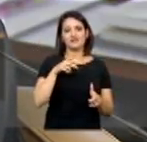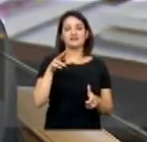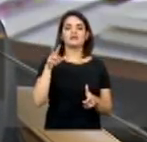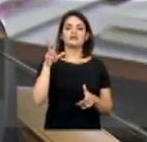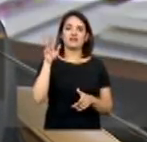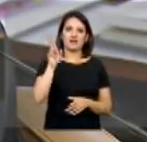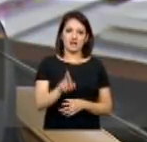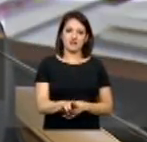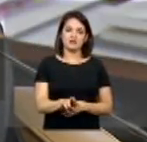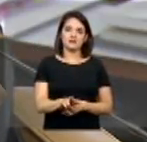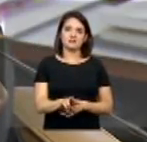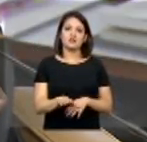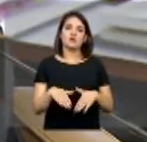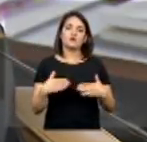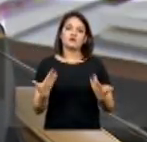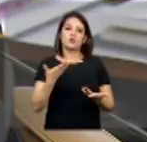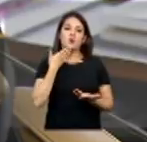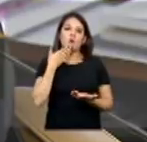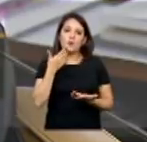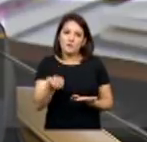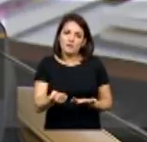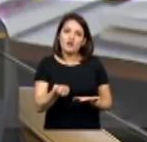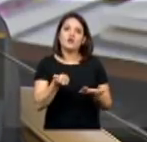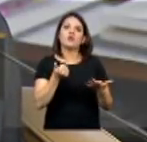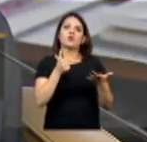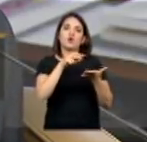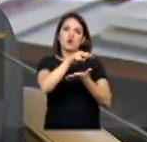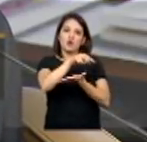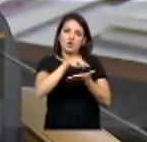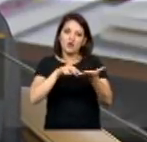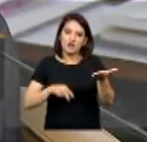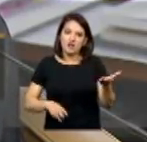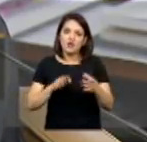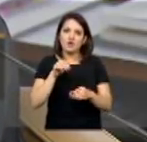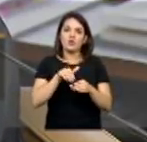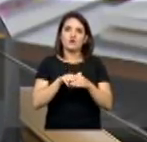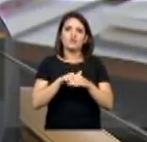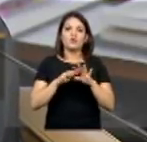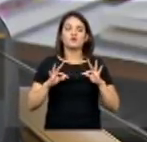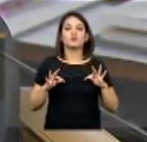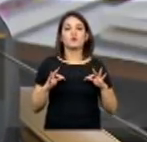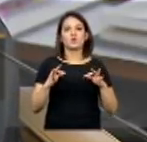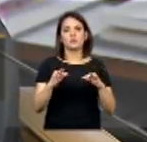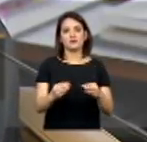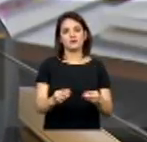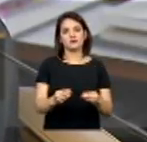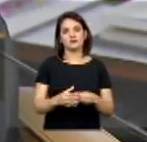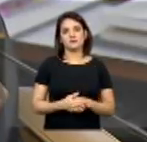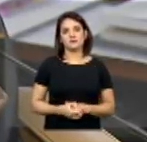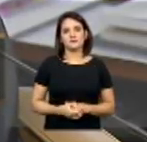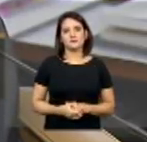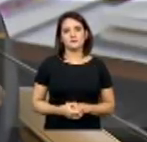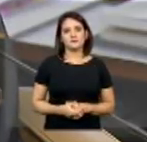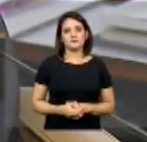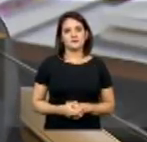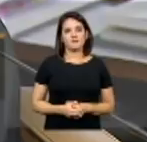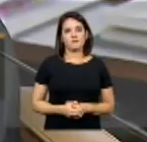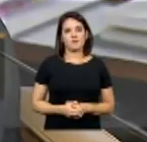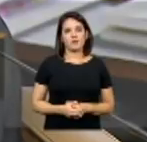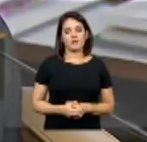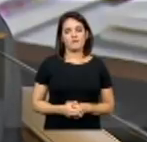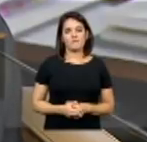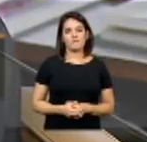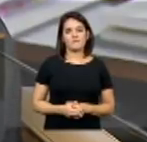preferível fosse proferir o voto na sua inteireza é não vejo grande objeção